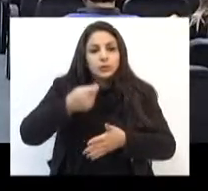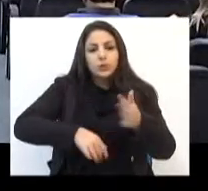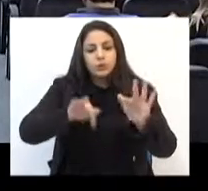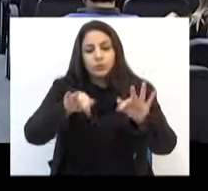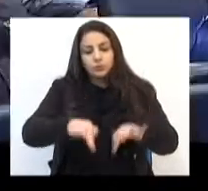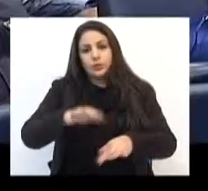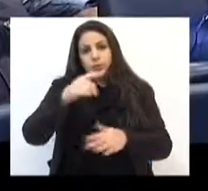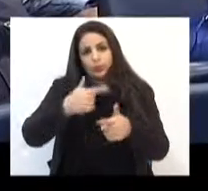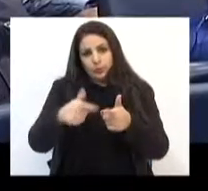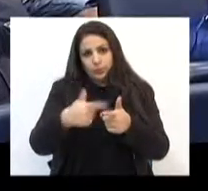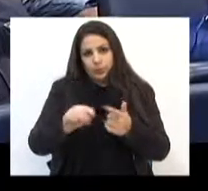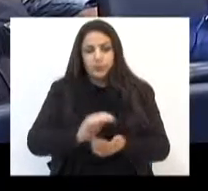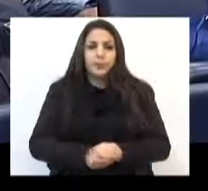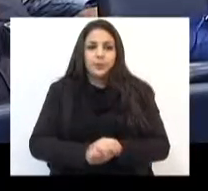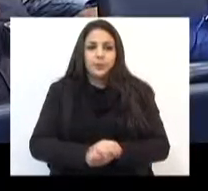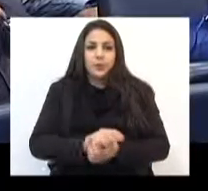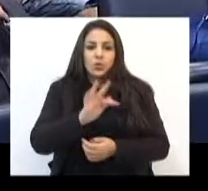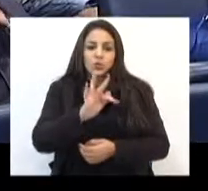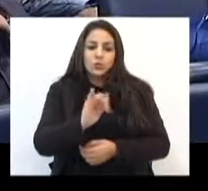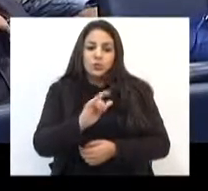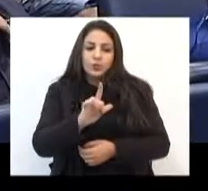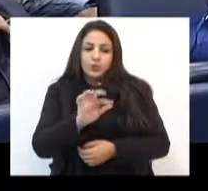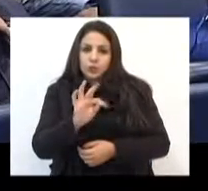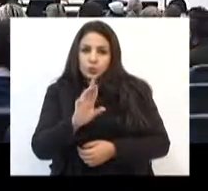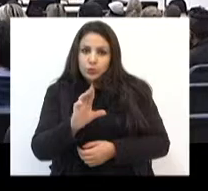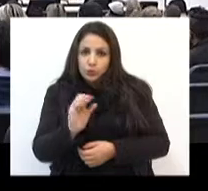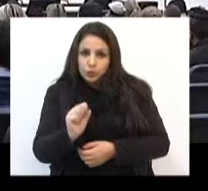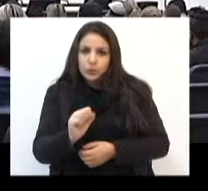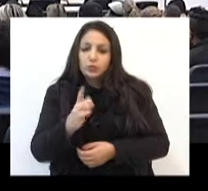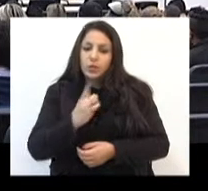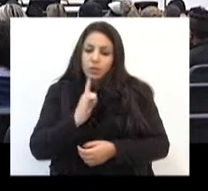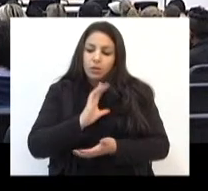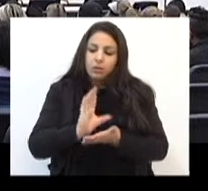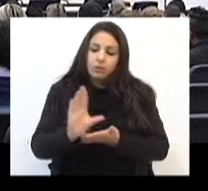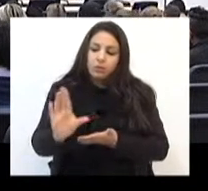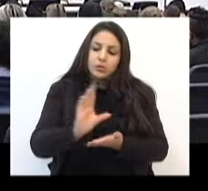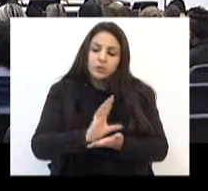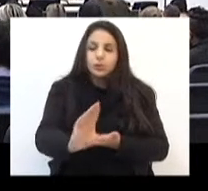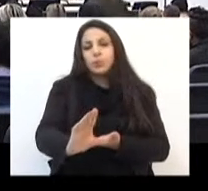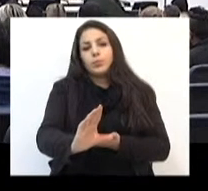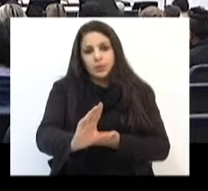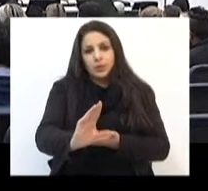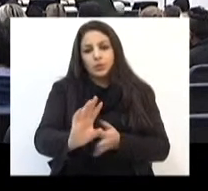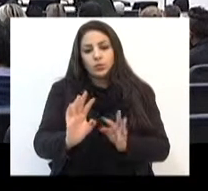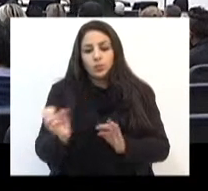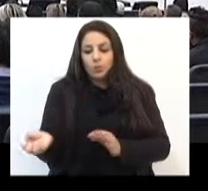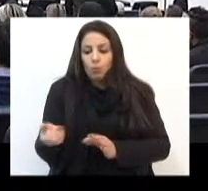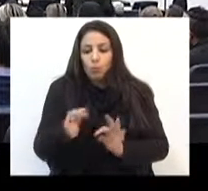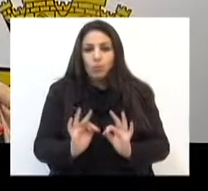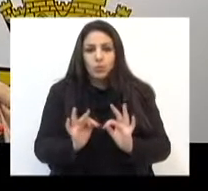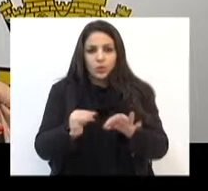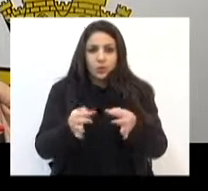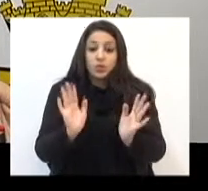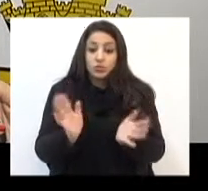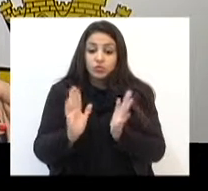ali as famílias deles que visitam eles e também a comunidade ao redor do bairro São Luís Gonzaga. Então nós temos que dar um basta nisso e tentar achar uma